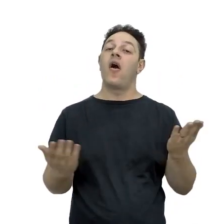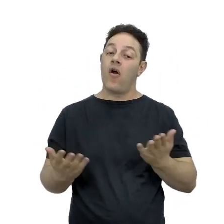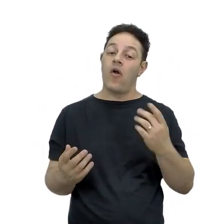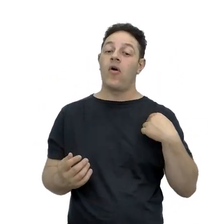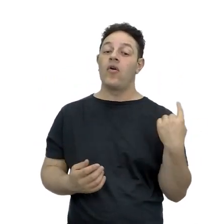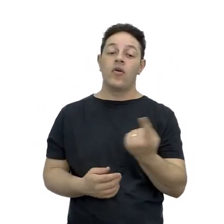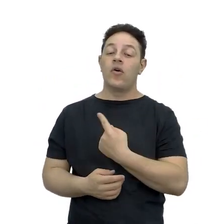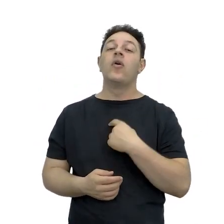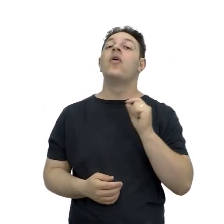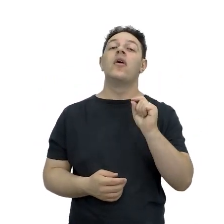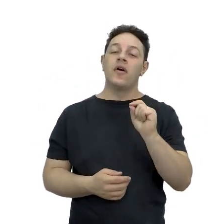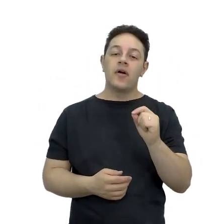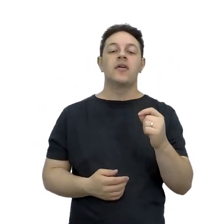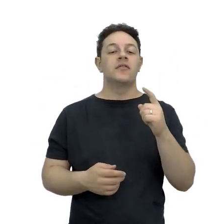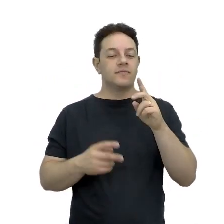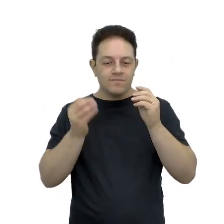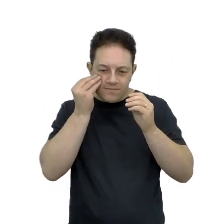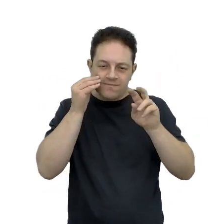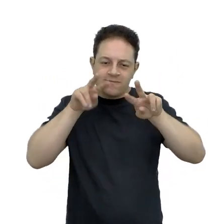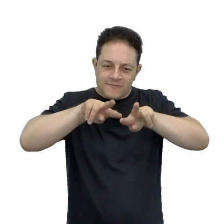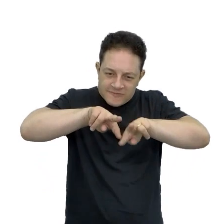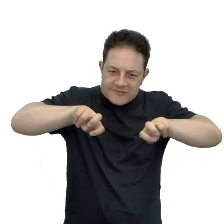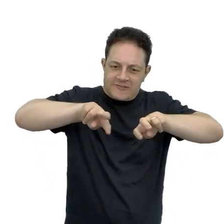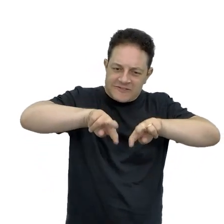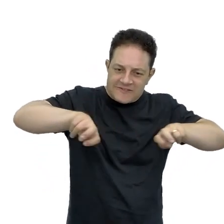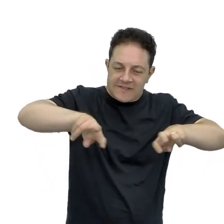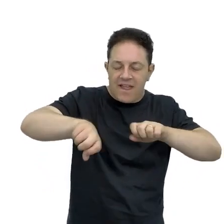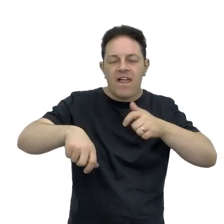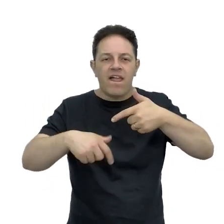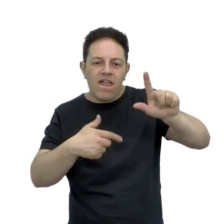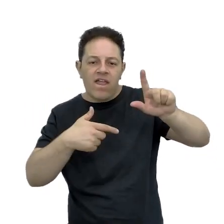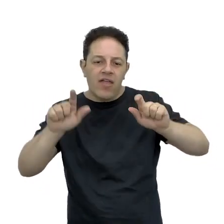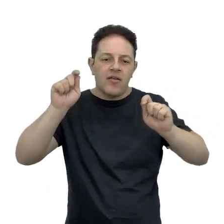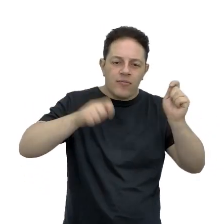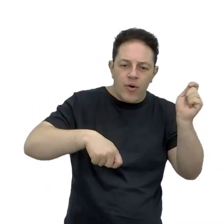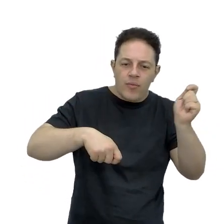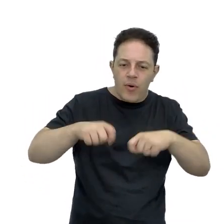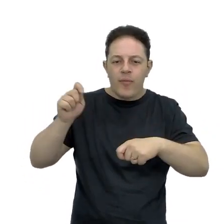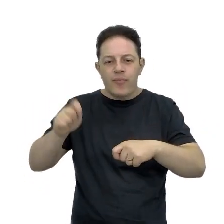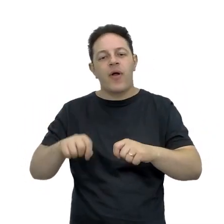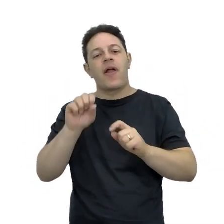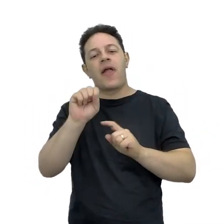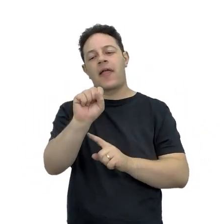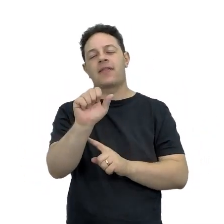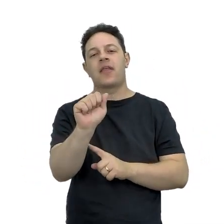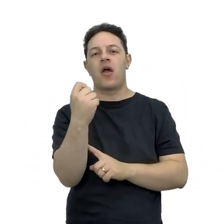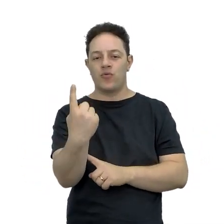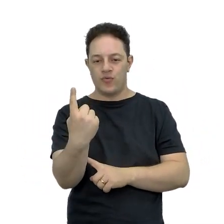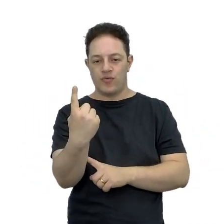vamos agora explorar essas possibilidades da SA1,